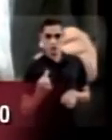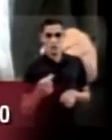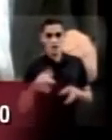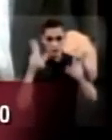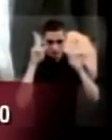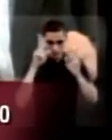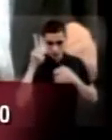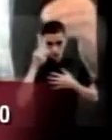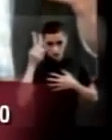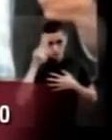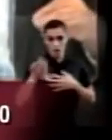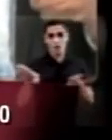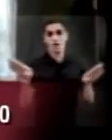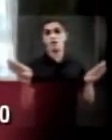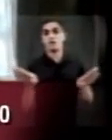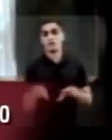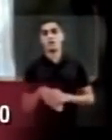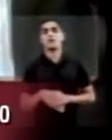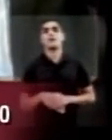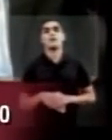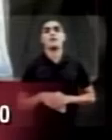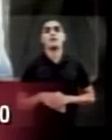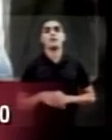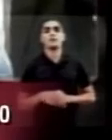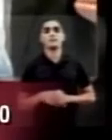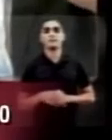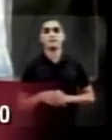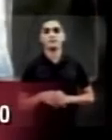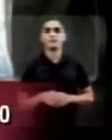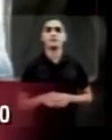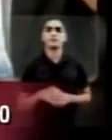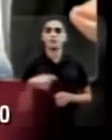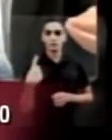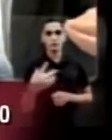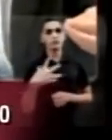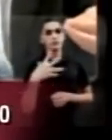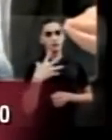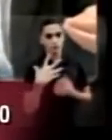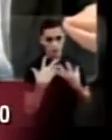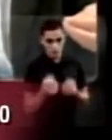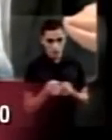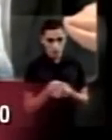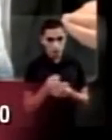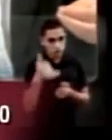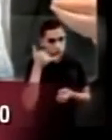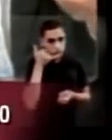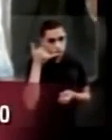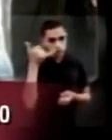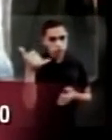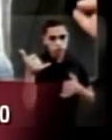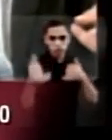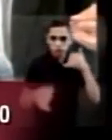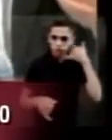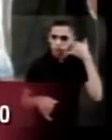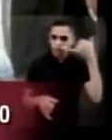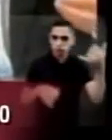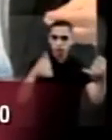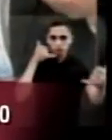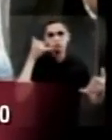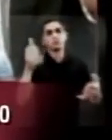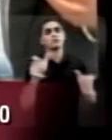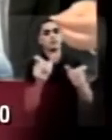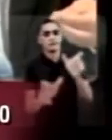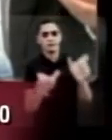lembrarmos que nós iremos entrar em contato com a pessoa para